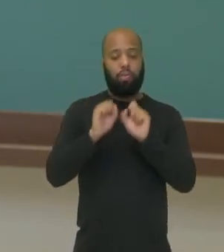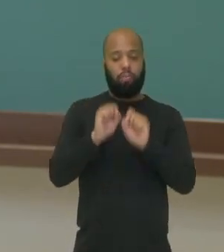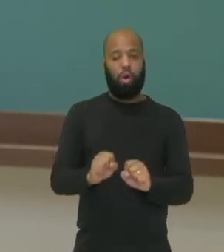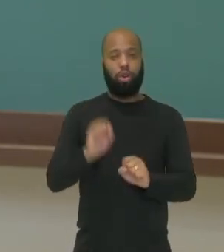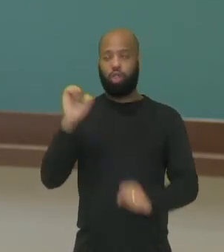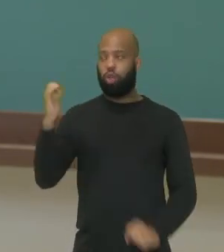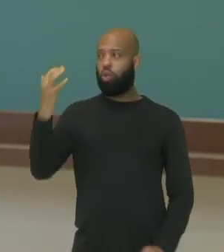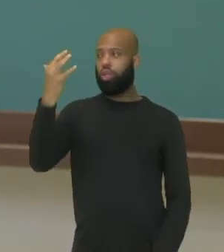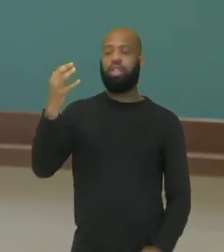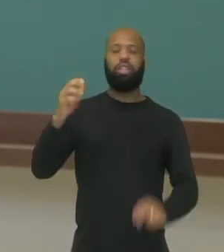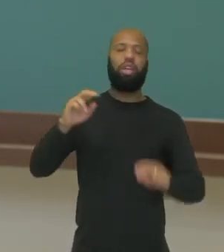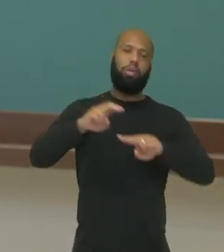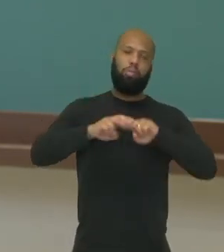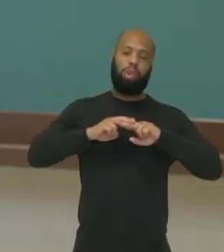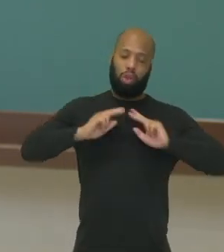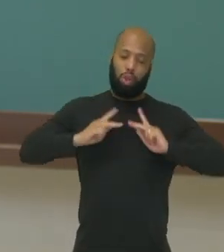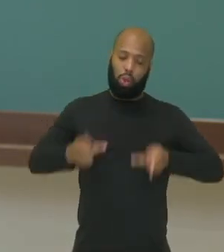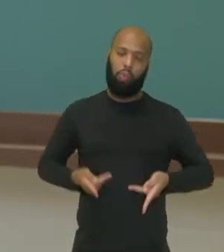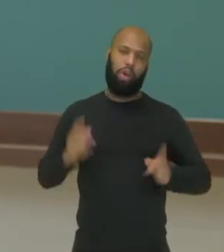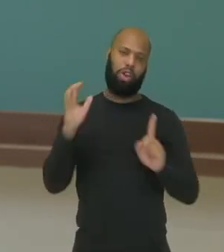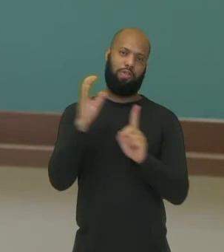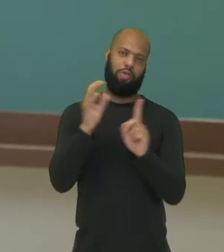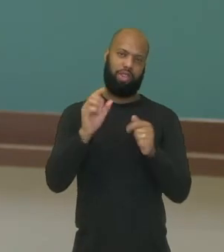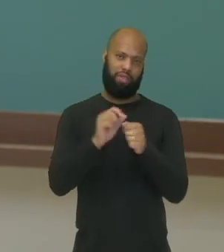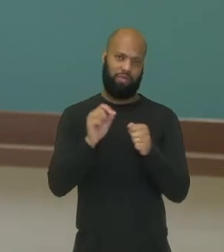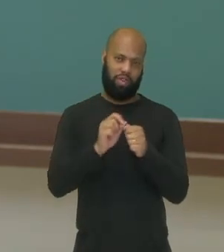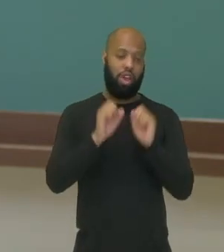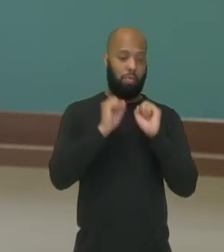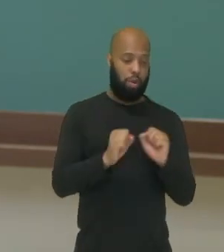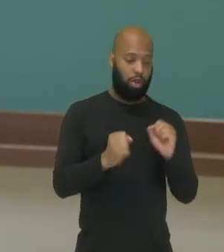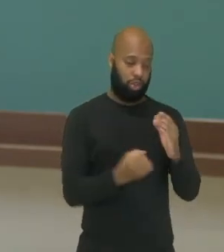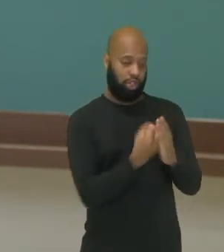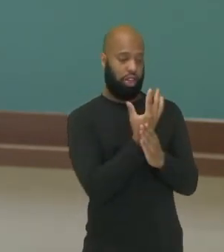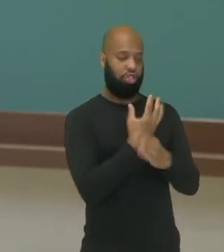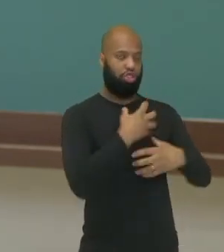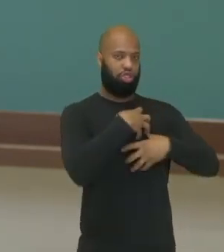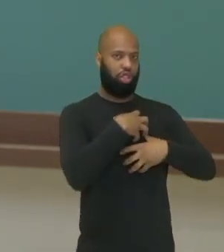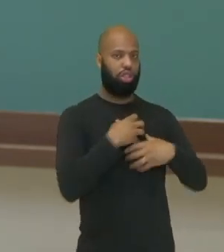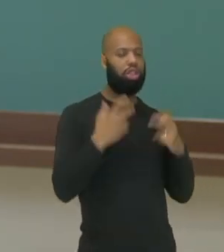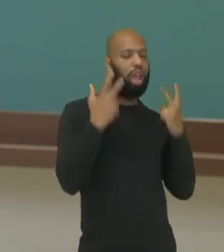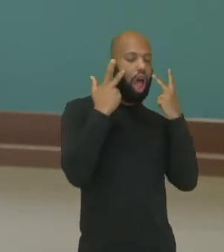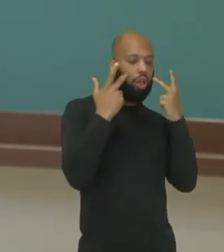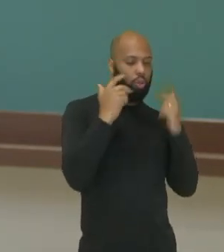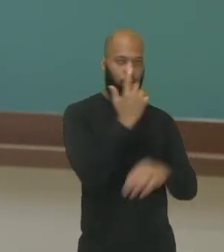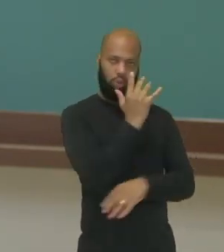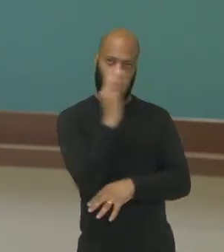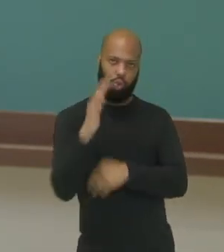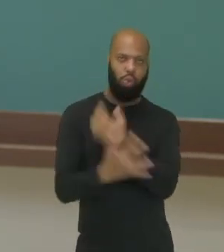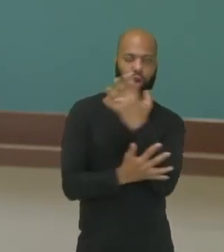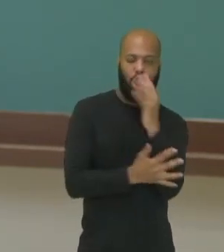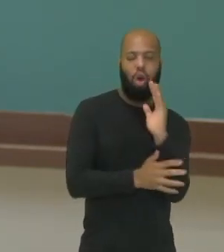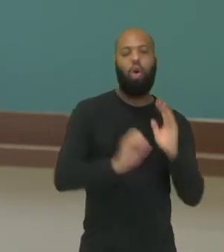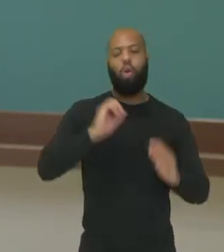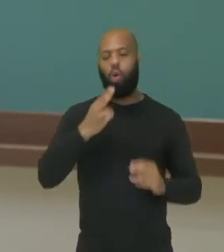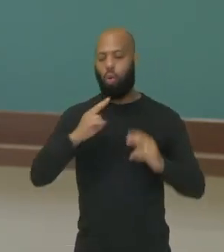interferência humana, né? Então, as atividades agrícolas que são feitas, né, que nós já falamos,